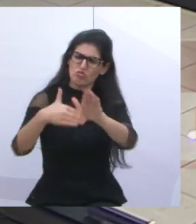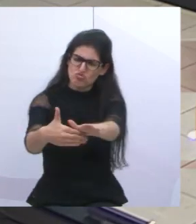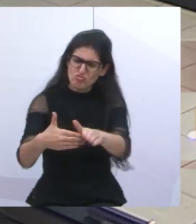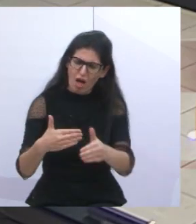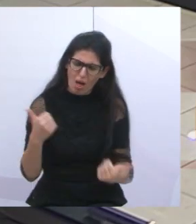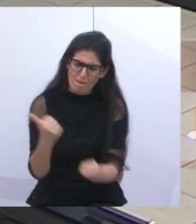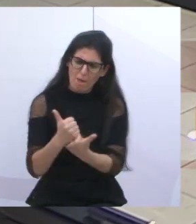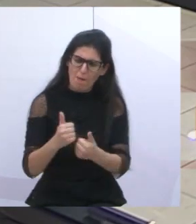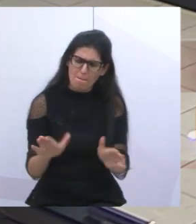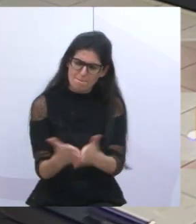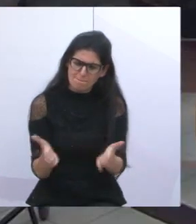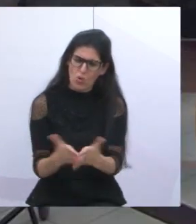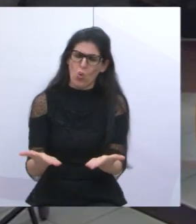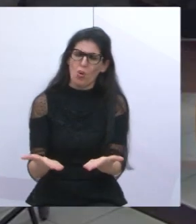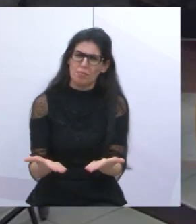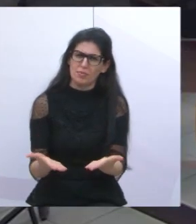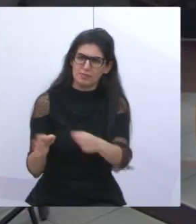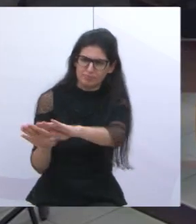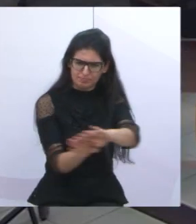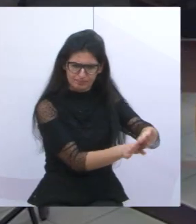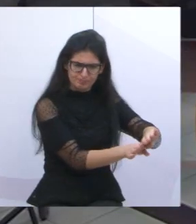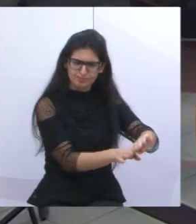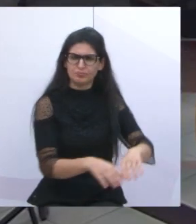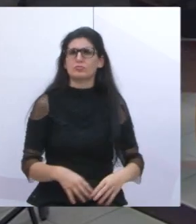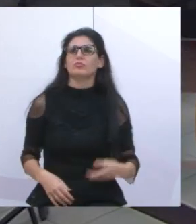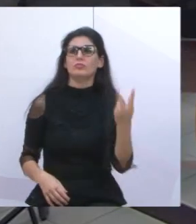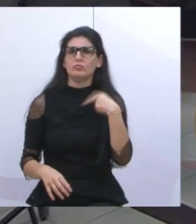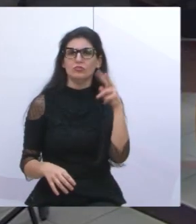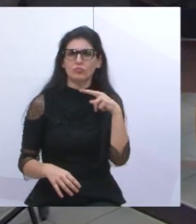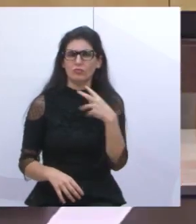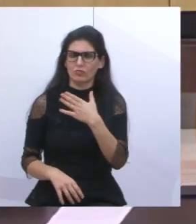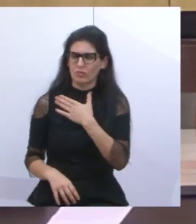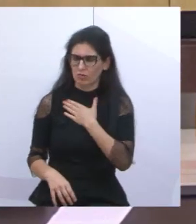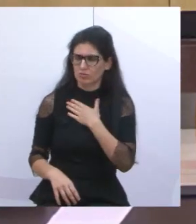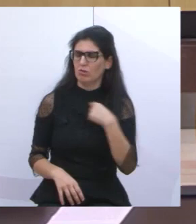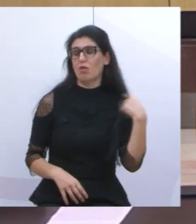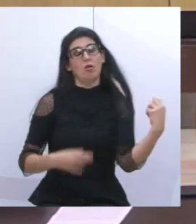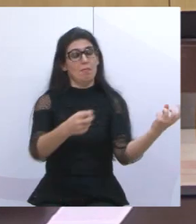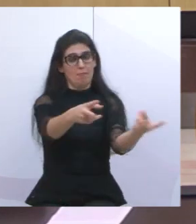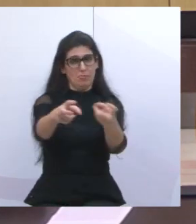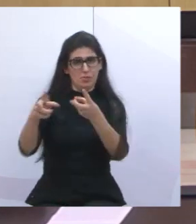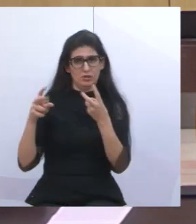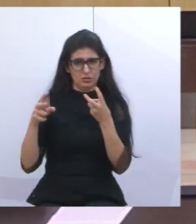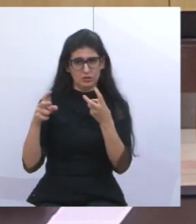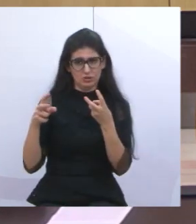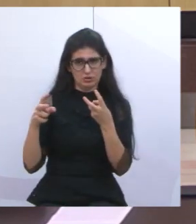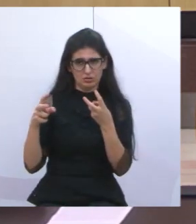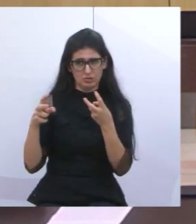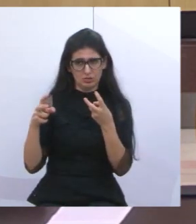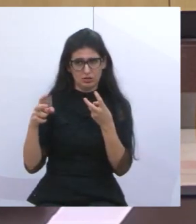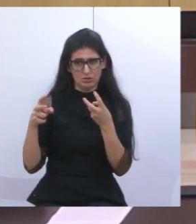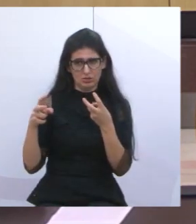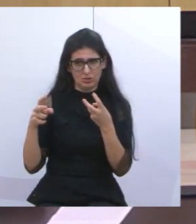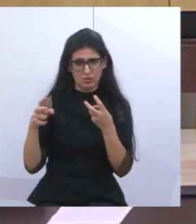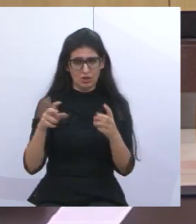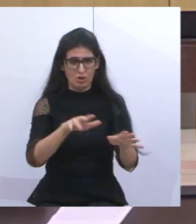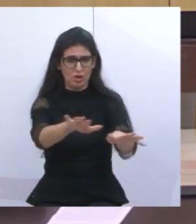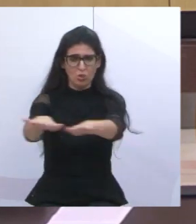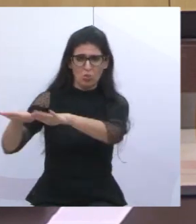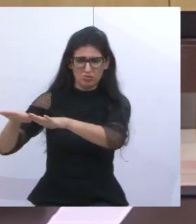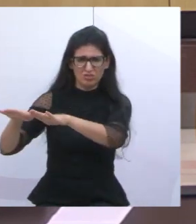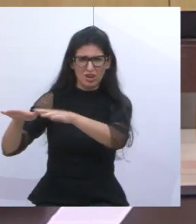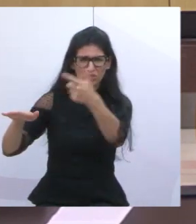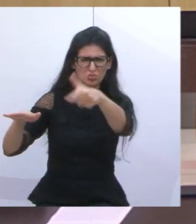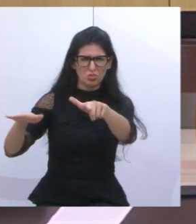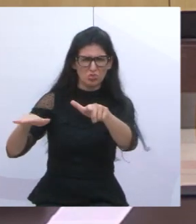Justificando meu voto, é isso que eu observei. Eu não, assim, uma hora é igualdade, outra hora não tem